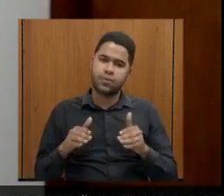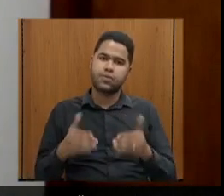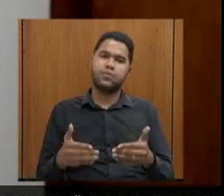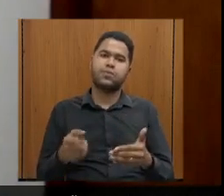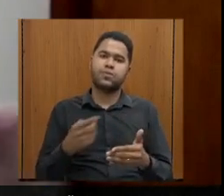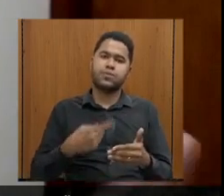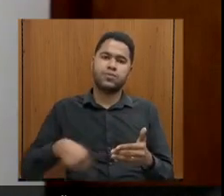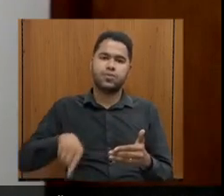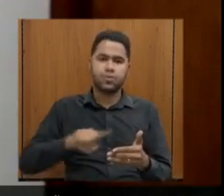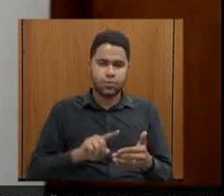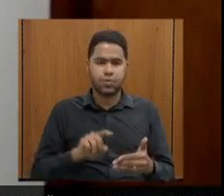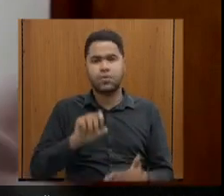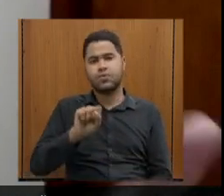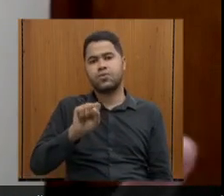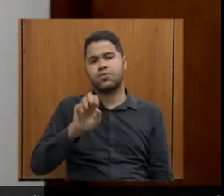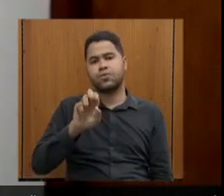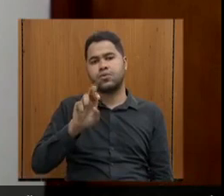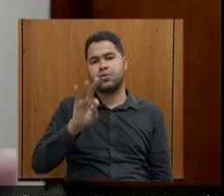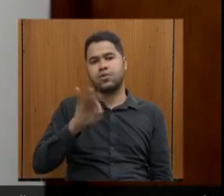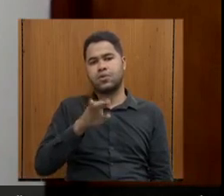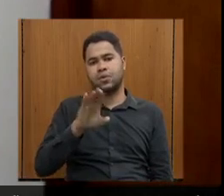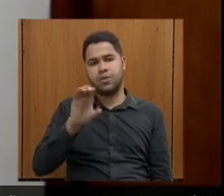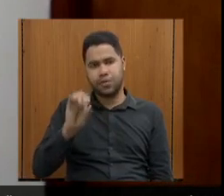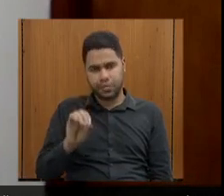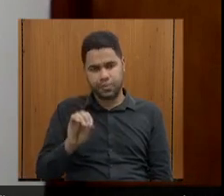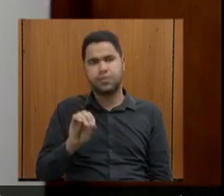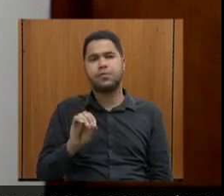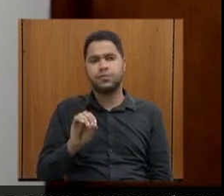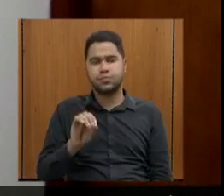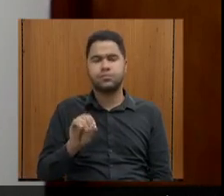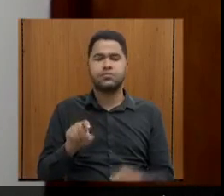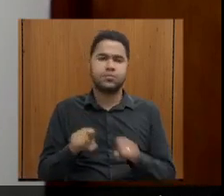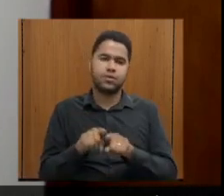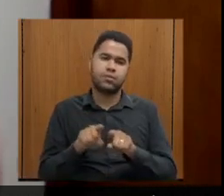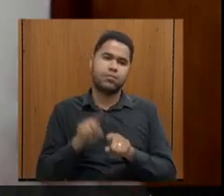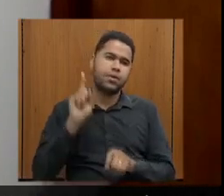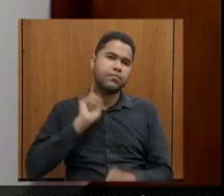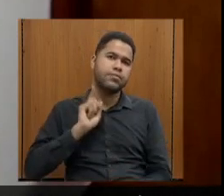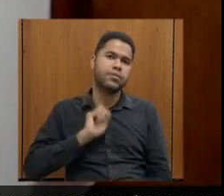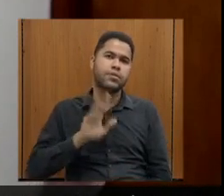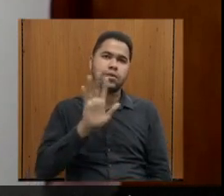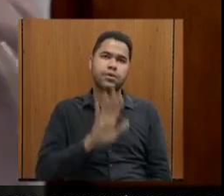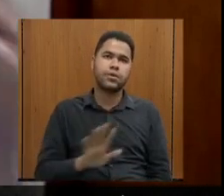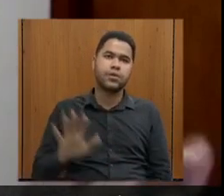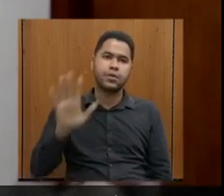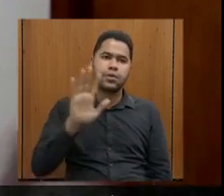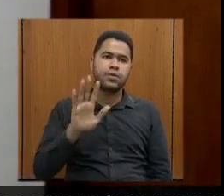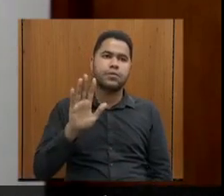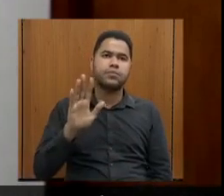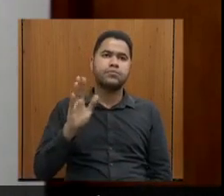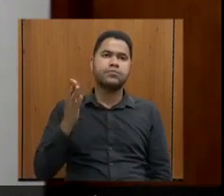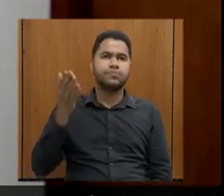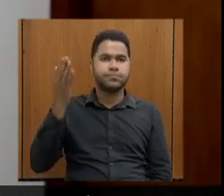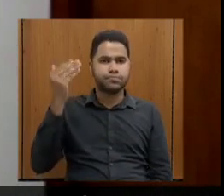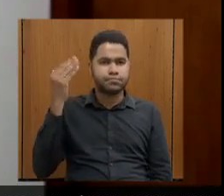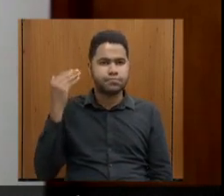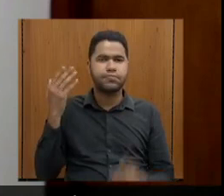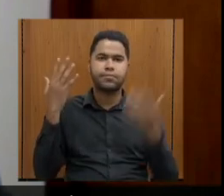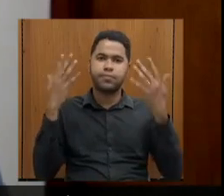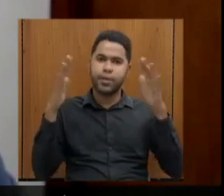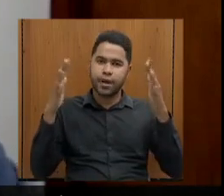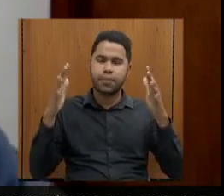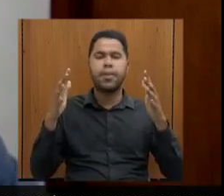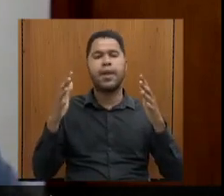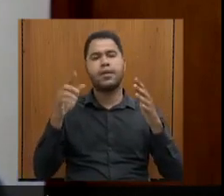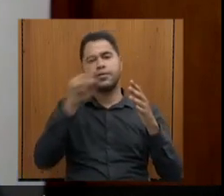do nosso sertão em prol de Minas em volta de projetos para passar para ver se o menor problema para ver